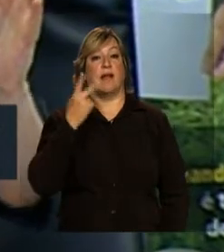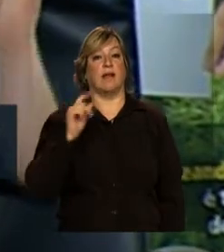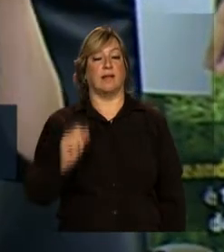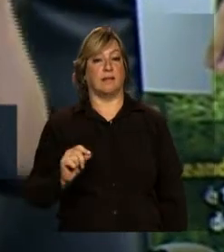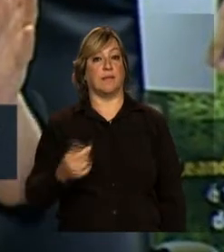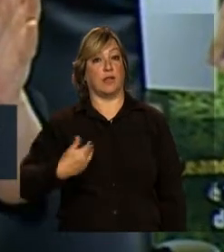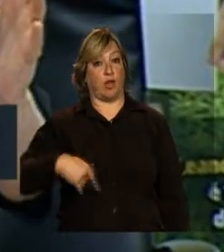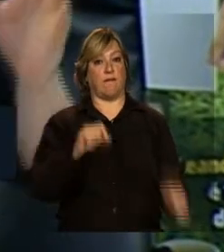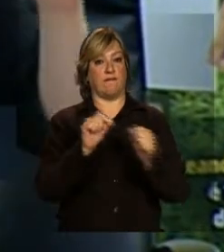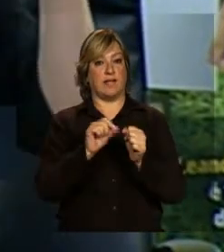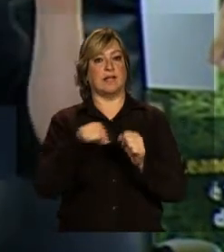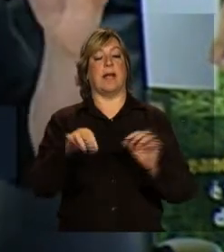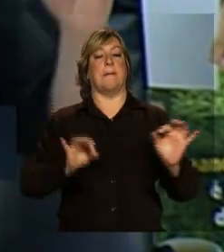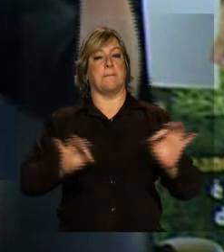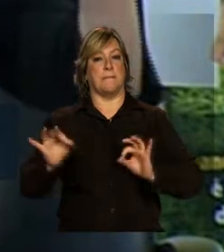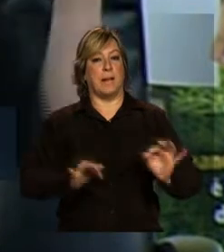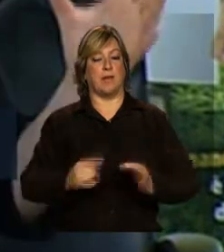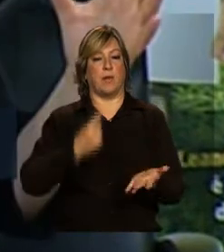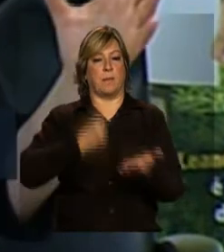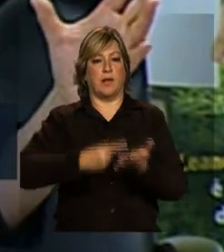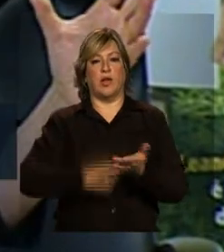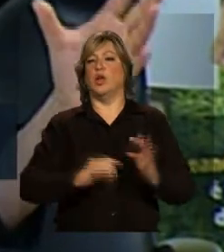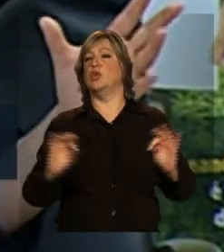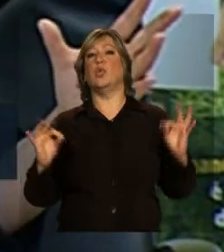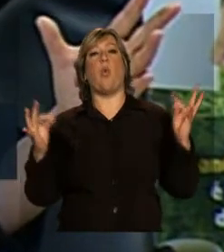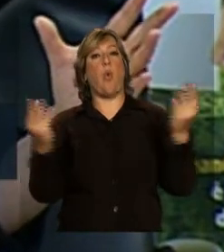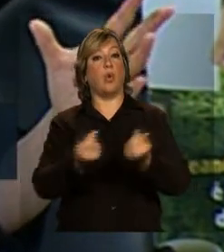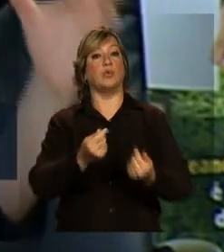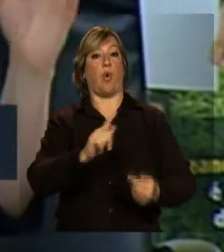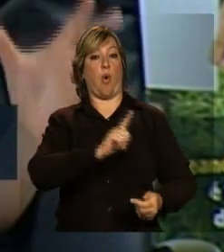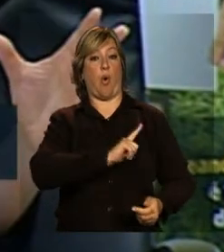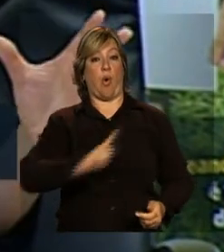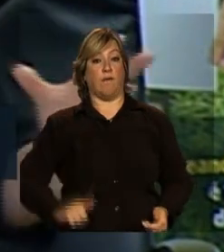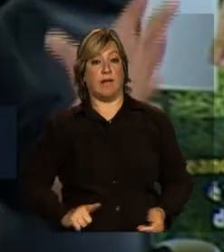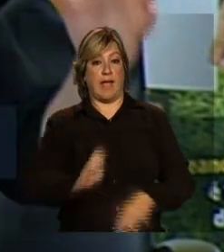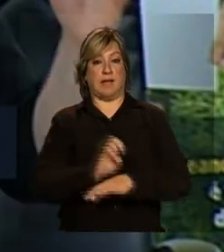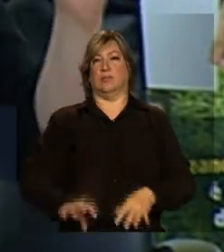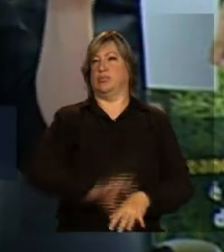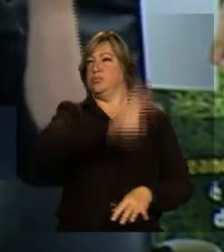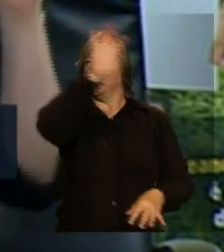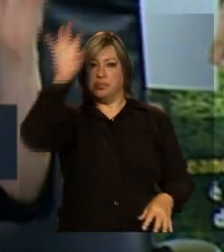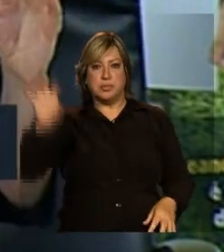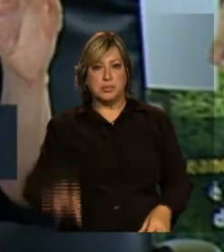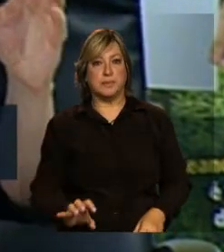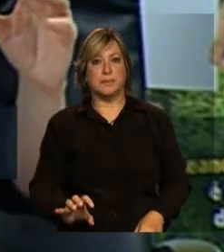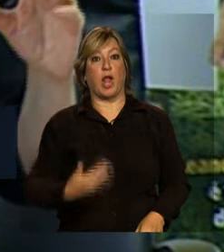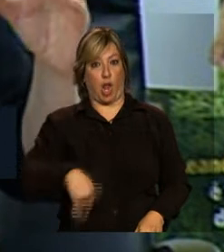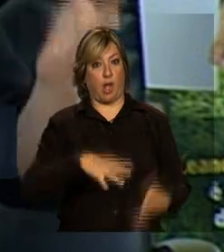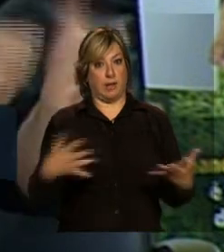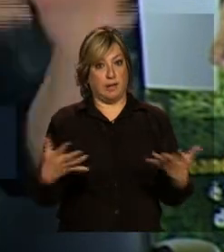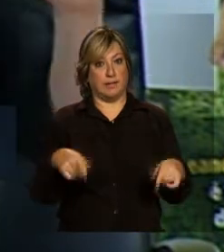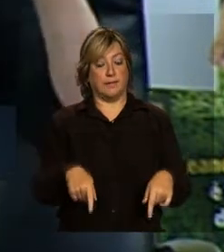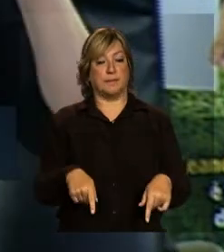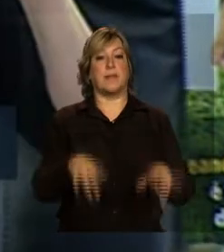fazendo o plano pactuado com todos os governos estaduais, é a nossa meta, mas, ao mesmo tempo,